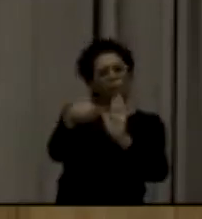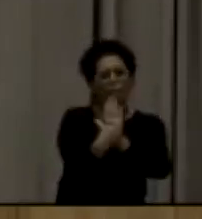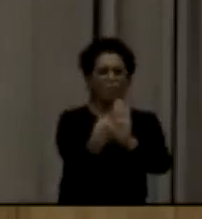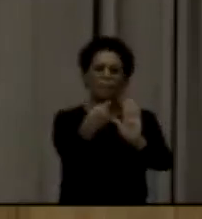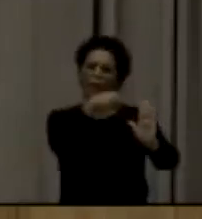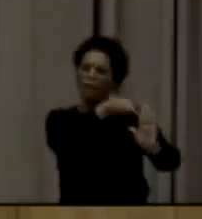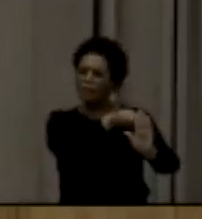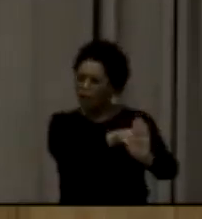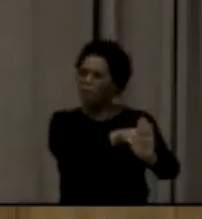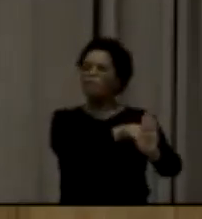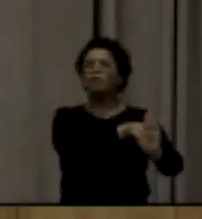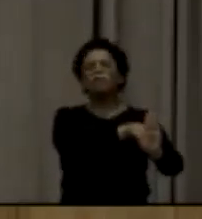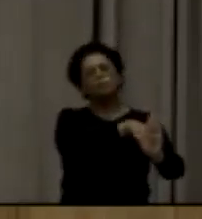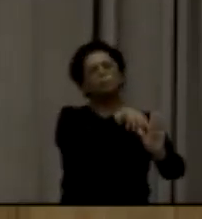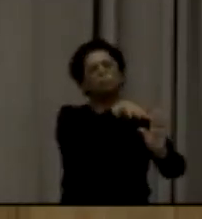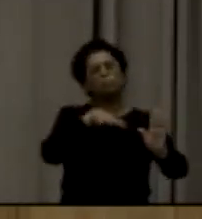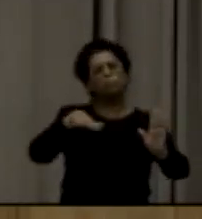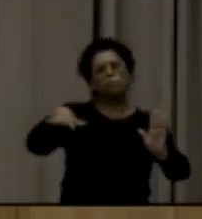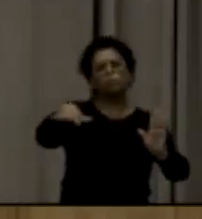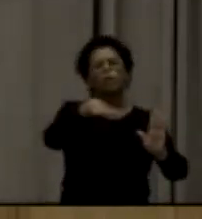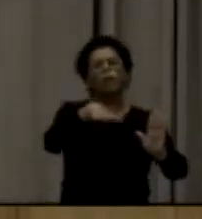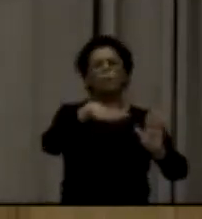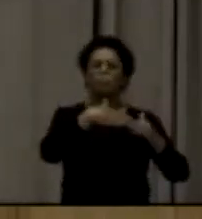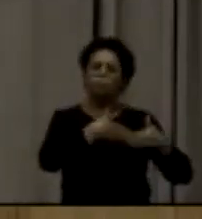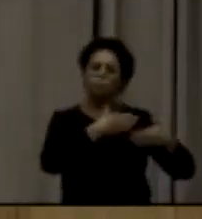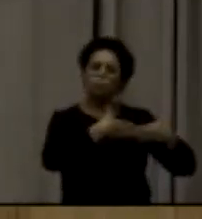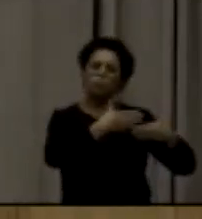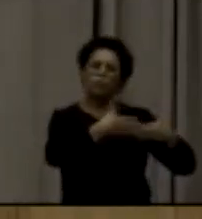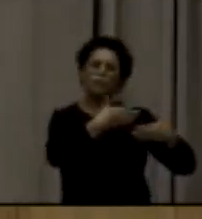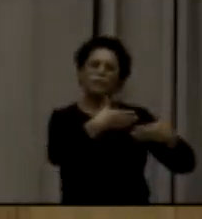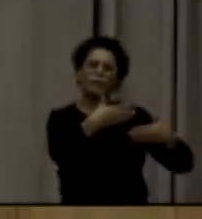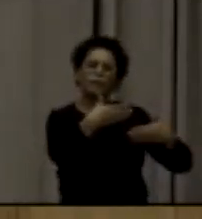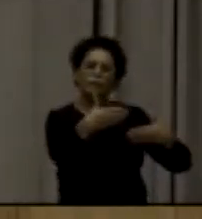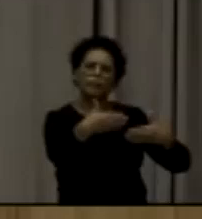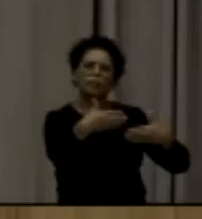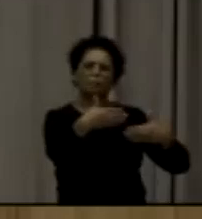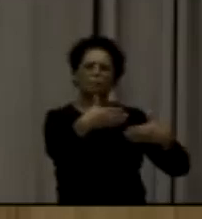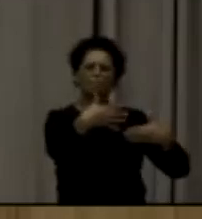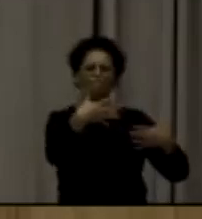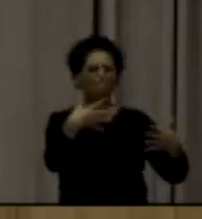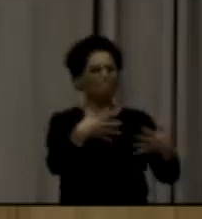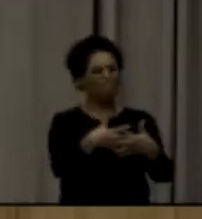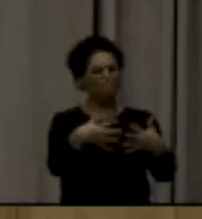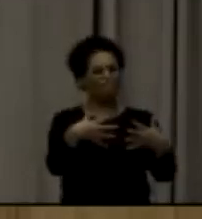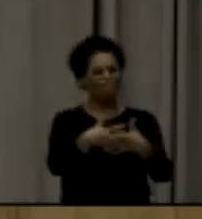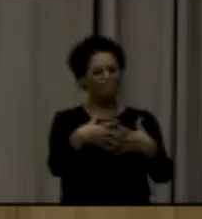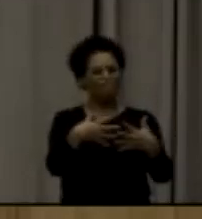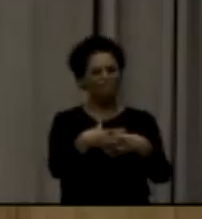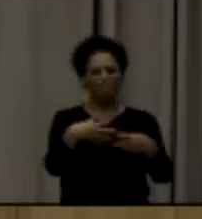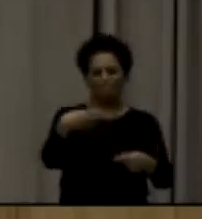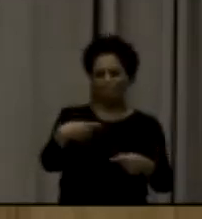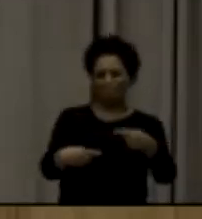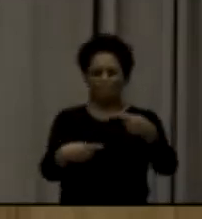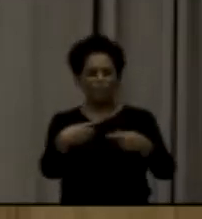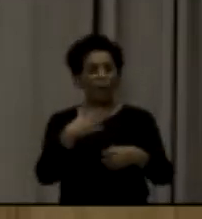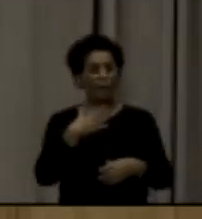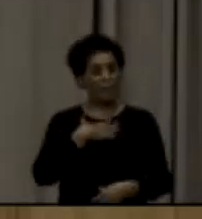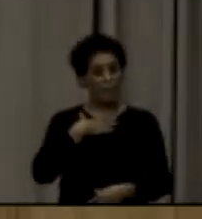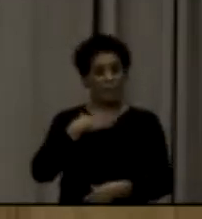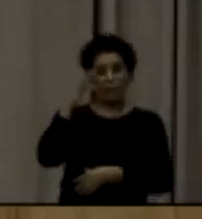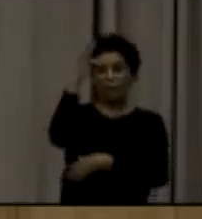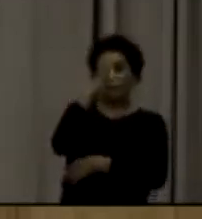inclusive no campo progressista, que dificultam essa articulação. Na minha atuação na Federação